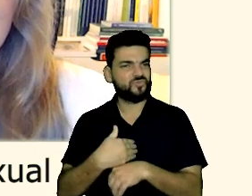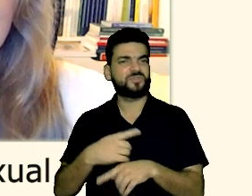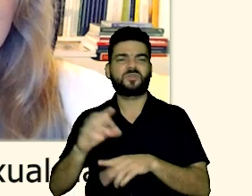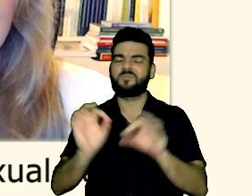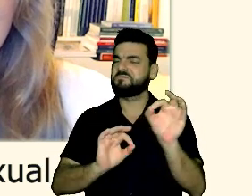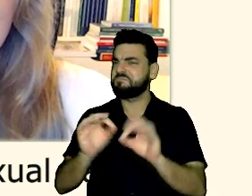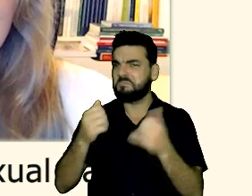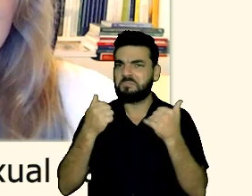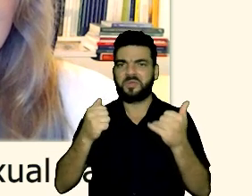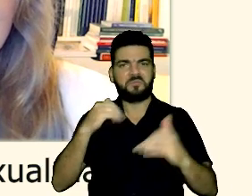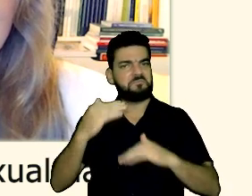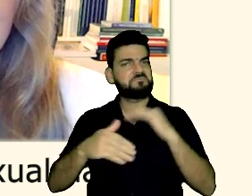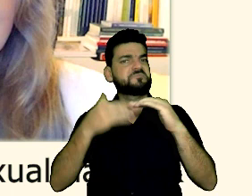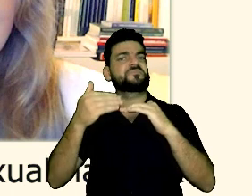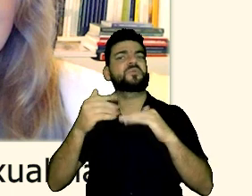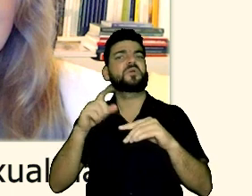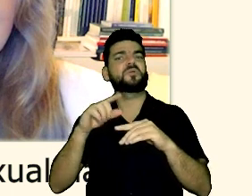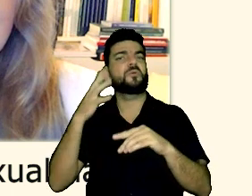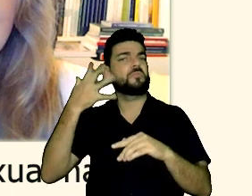tanto tempo aqui da nossa escola.